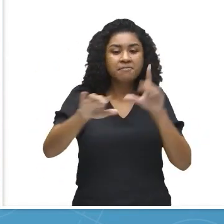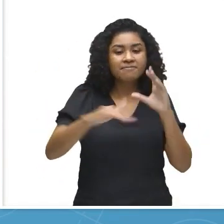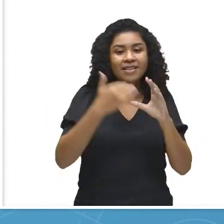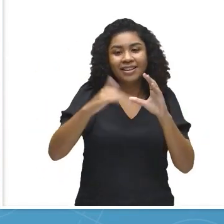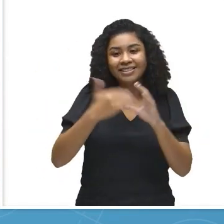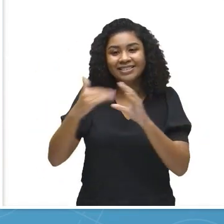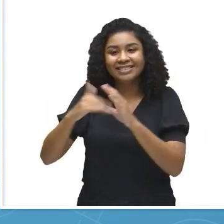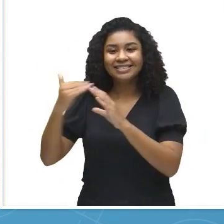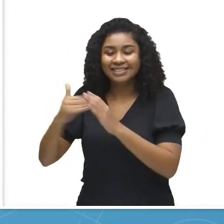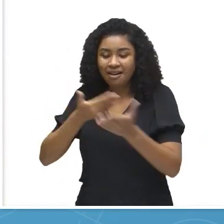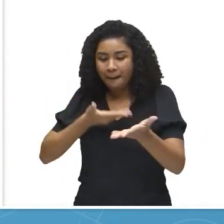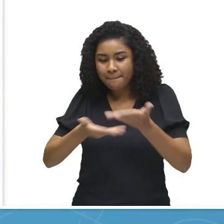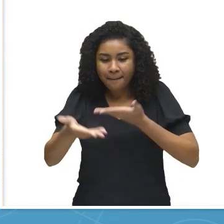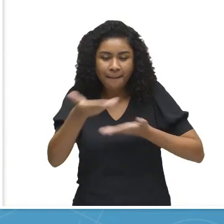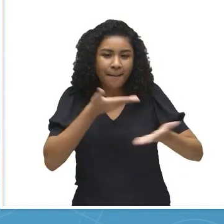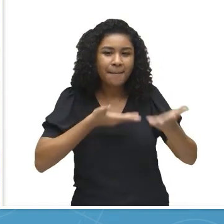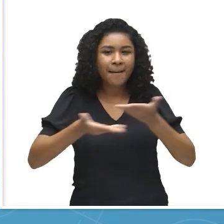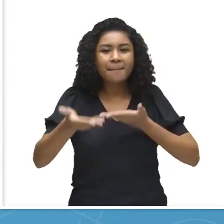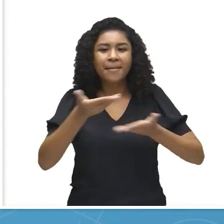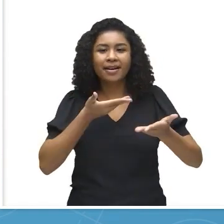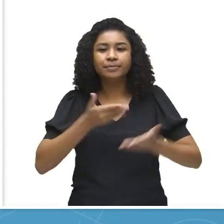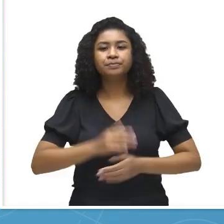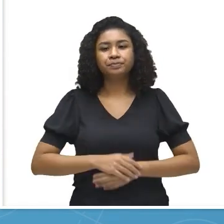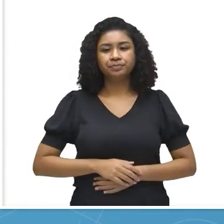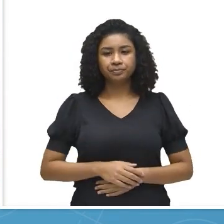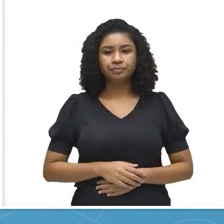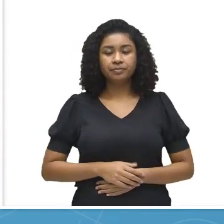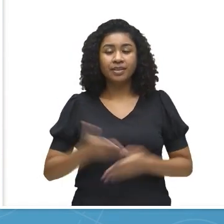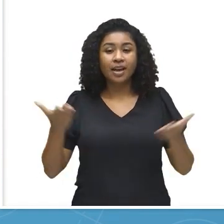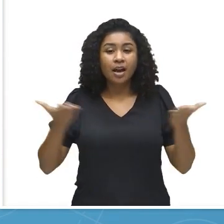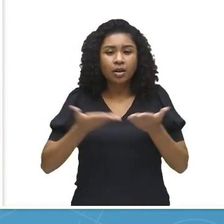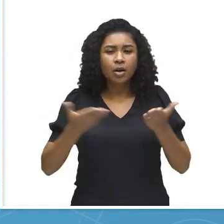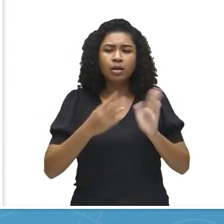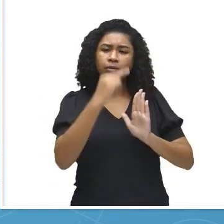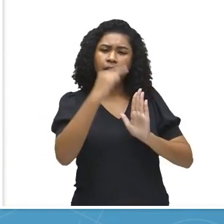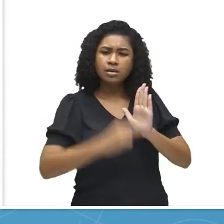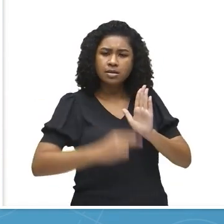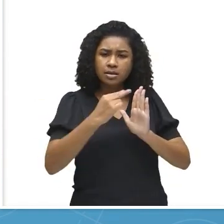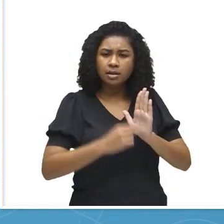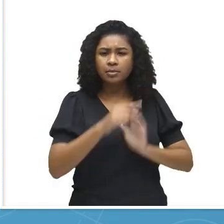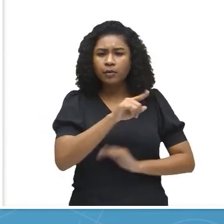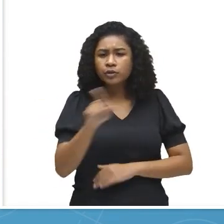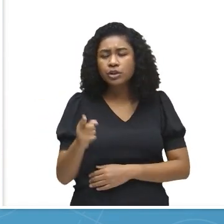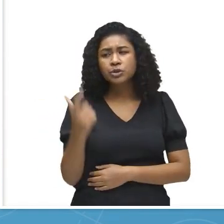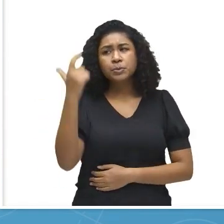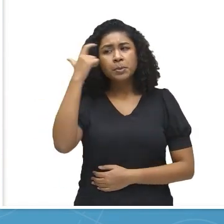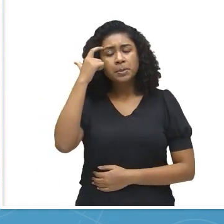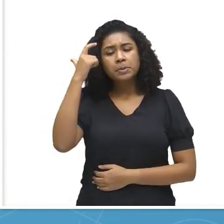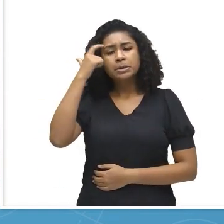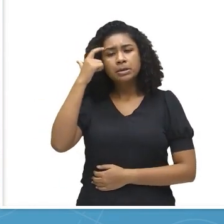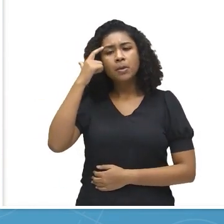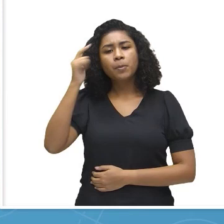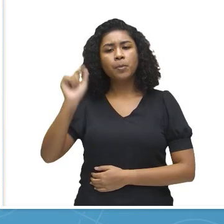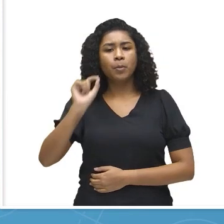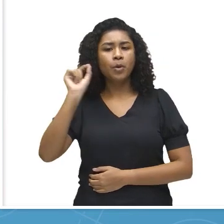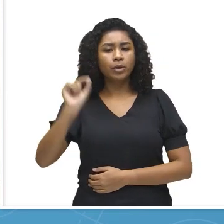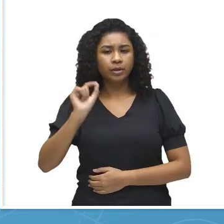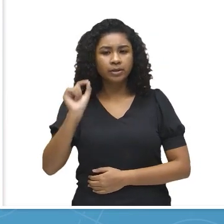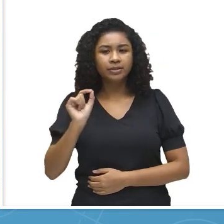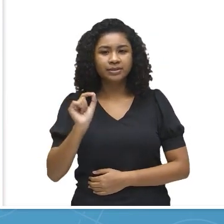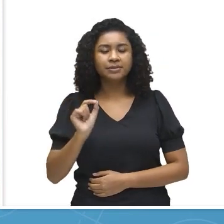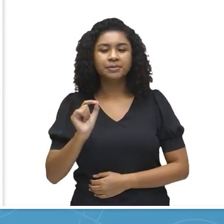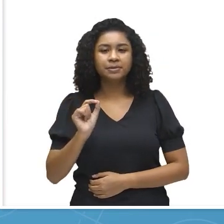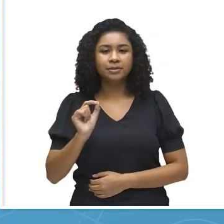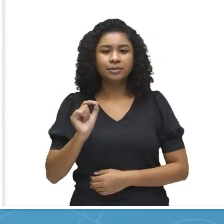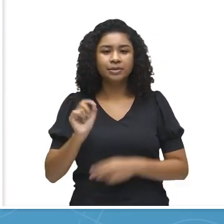aqui para a gente. E agora a gente vai voltar à questão e vai refletir um pouquinho nela e ver qual é a alternativa que mais se enquadra com o que o enunciado